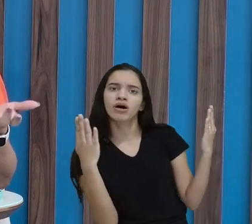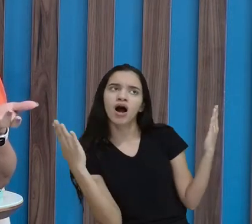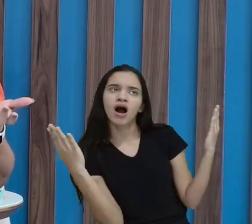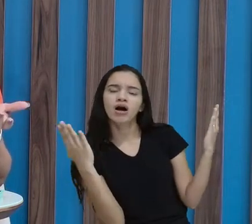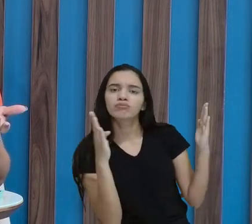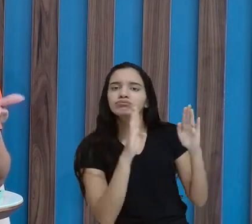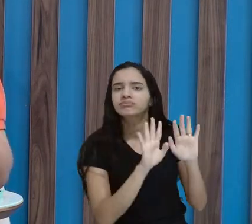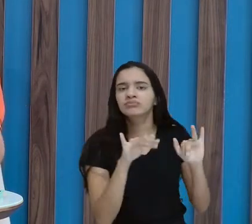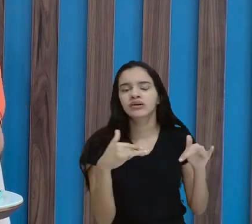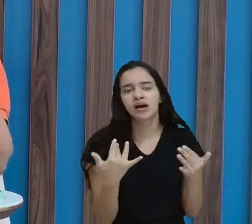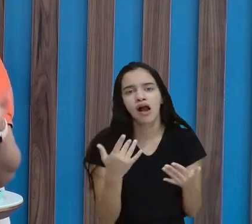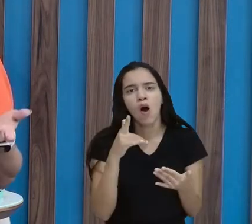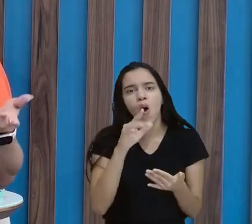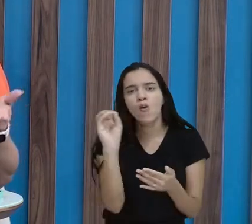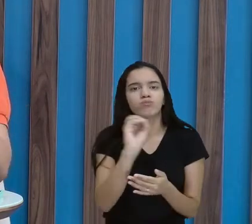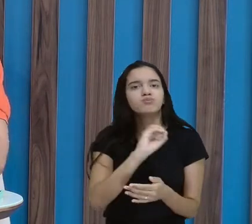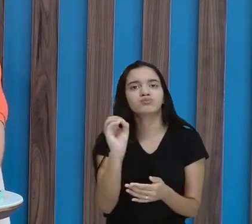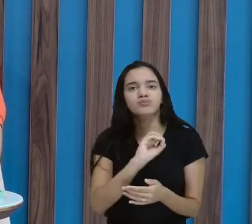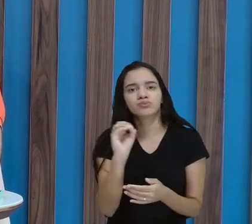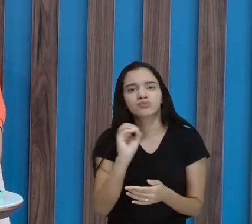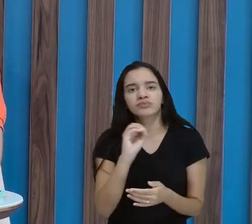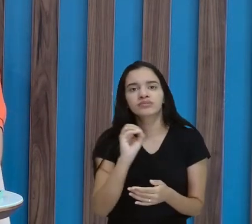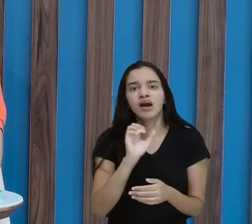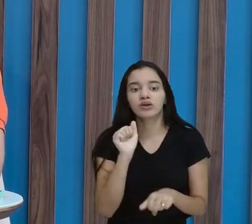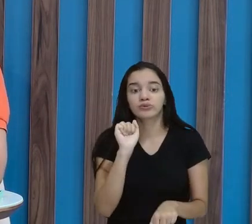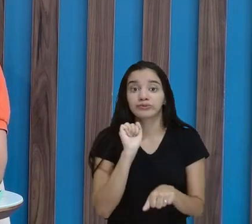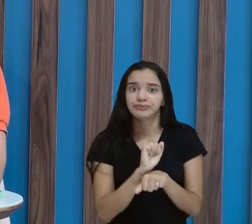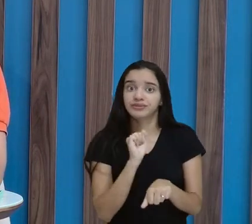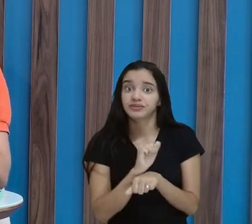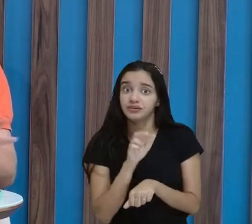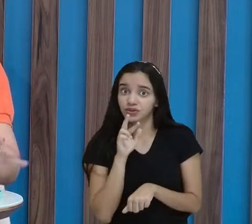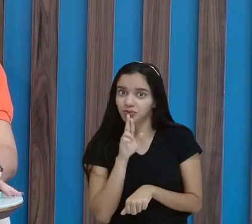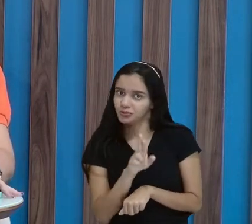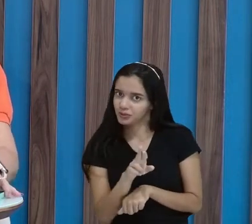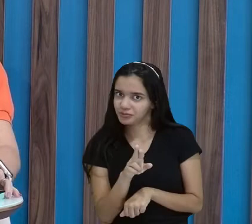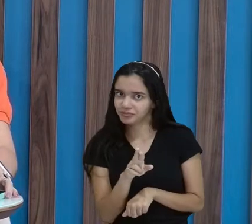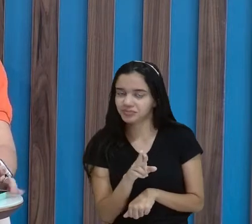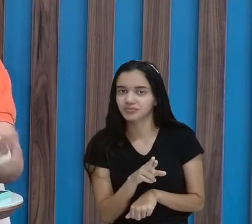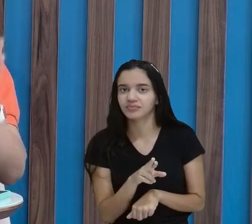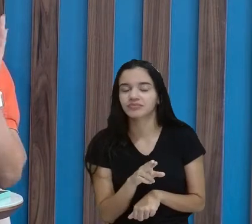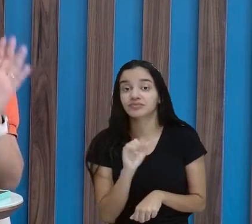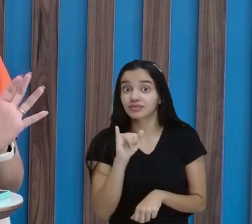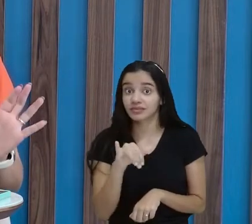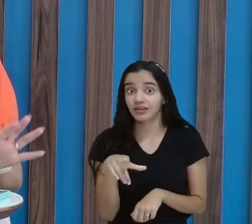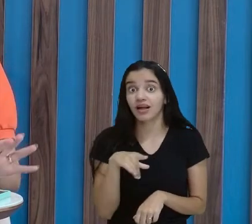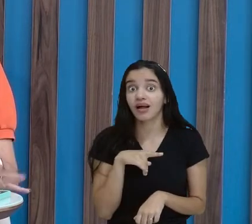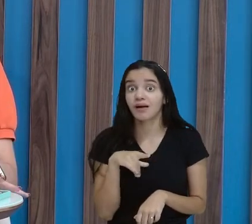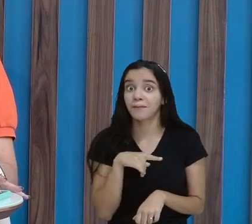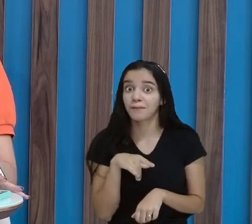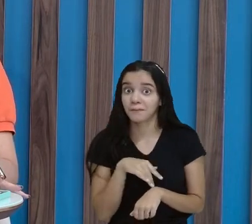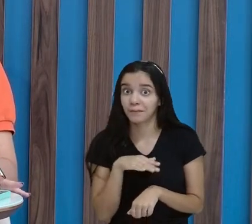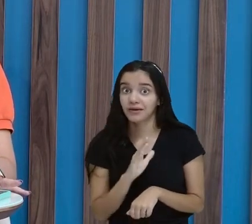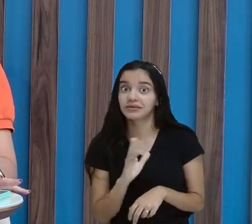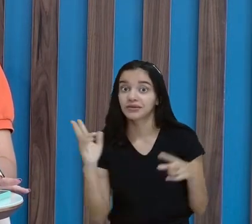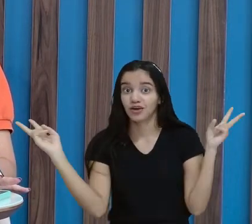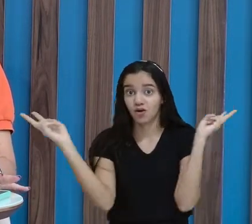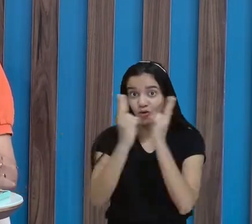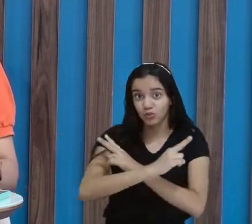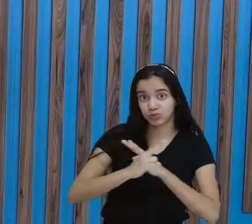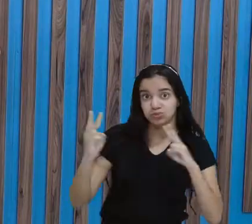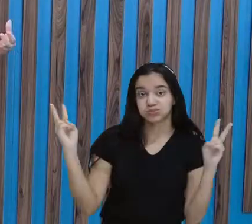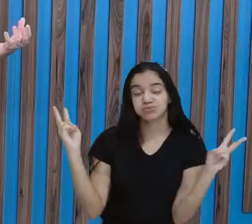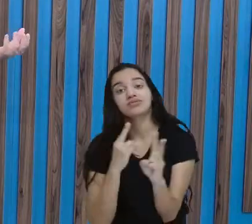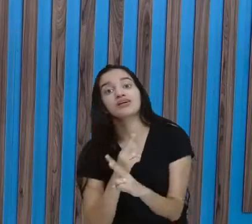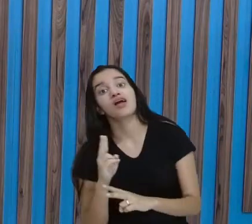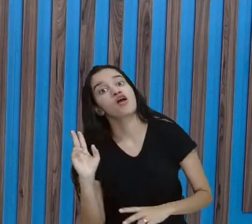do silêncio. Eu digo, não tem nada aí. Eu estou aguardando a resposta, viu, Lucas? Isso, fala tem mais alguma coisa além do vento e do silêncio. Ou ele